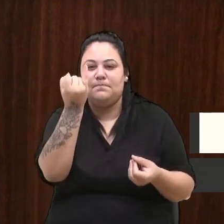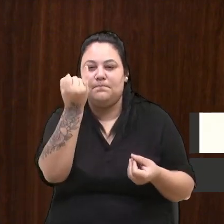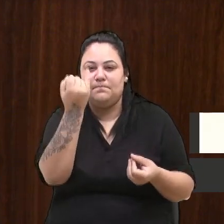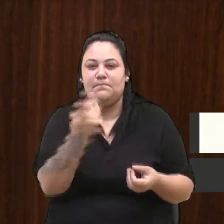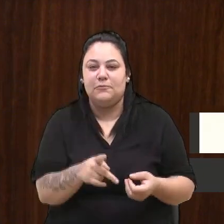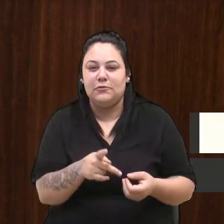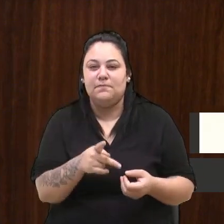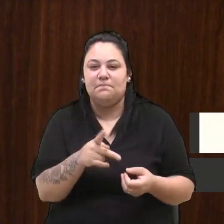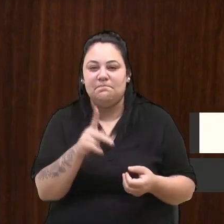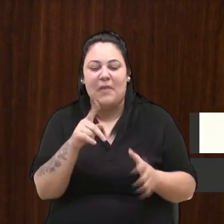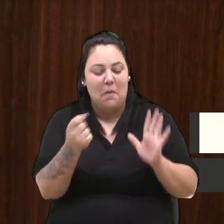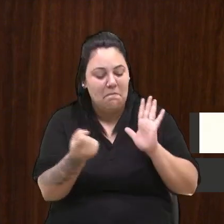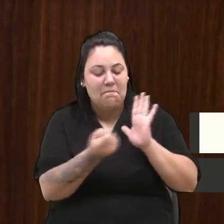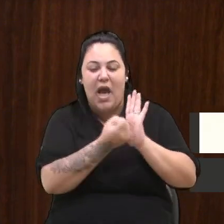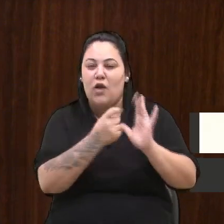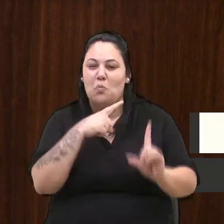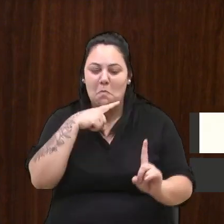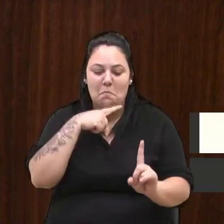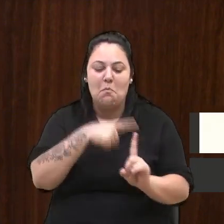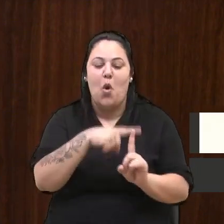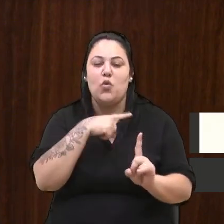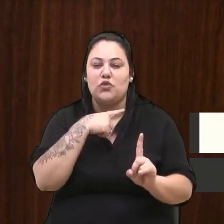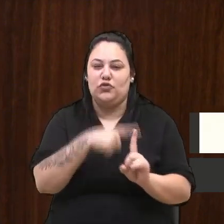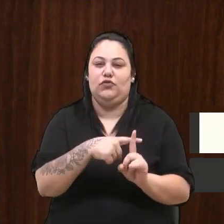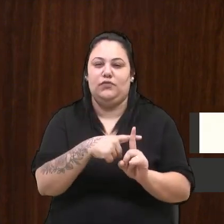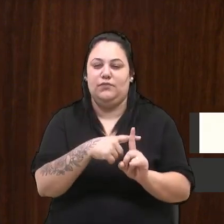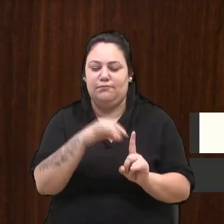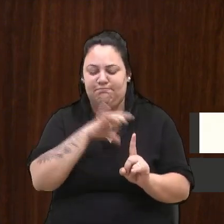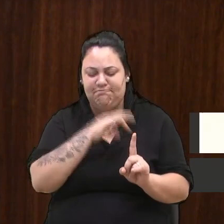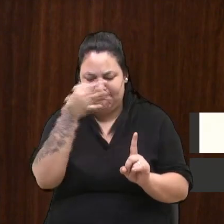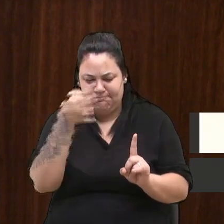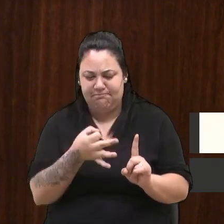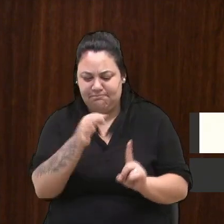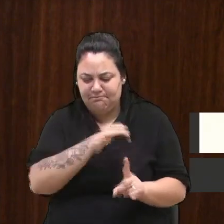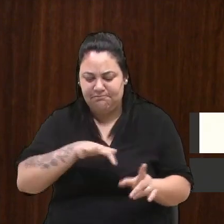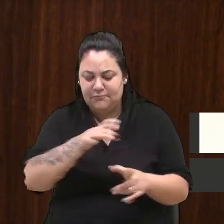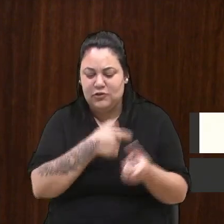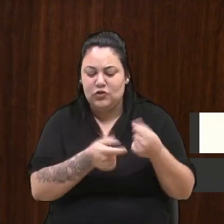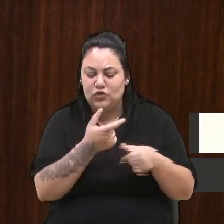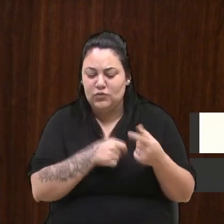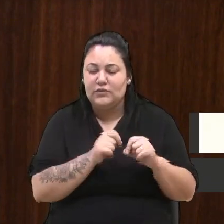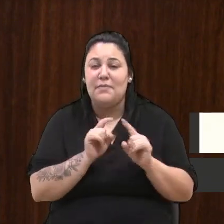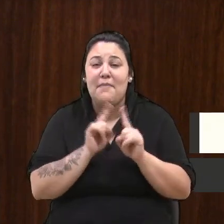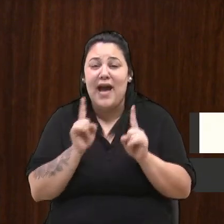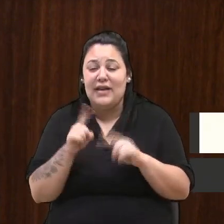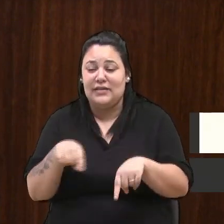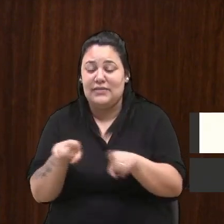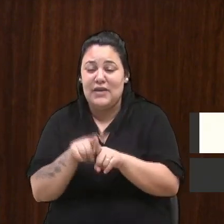impactará positivamente na área econômica, mas também na área